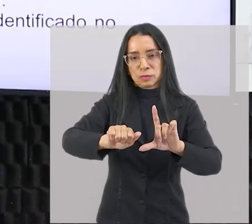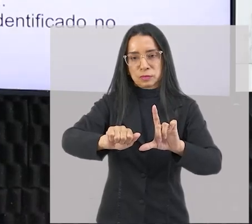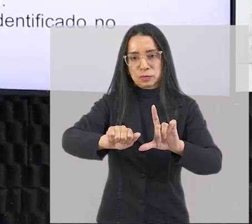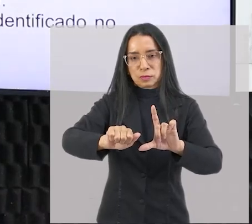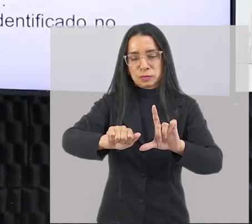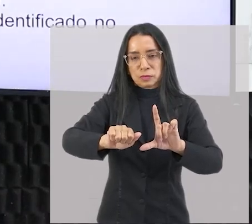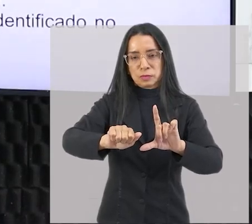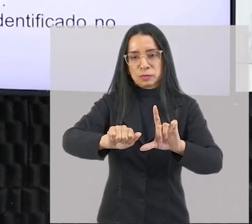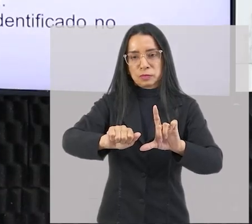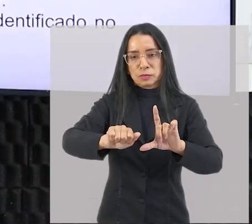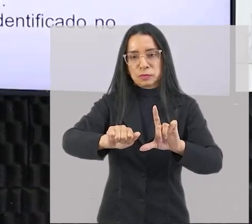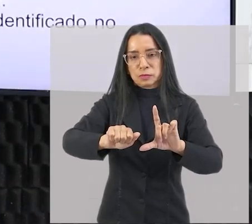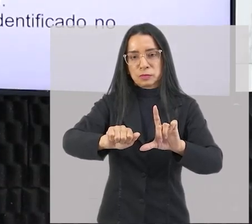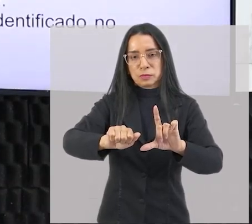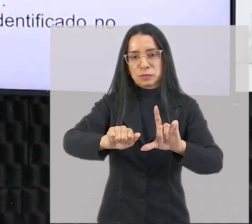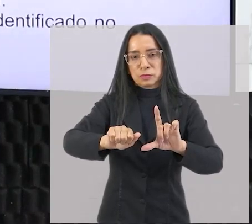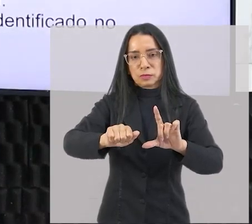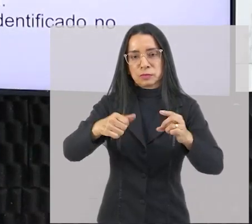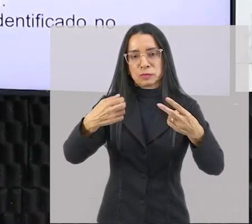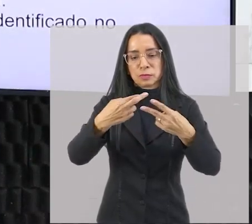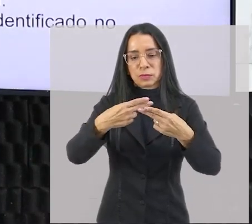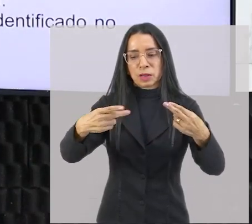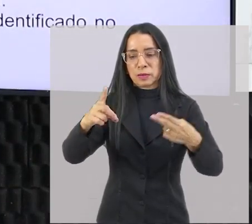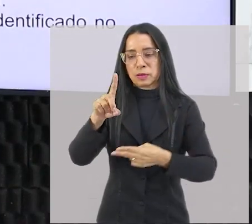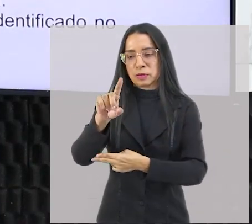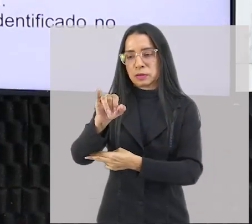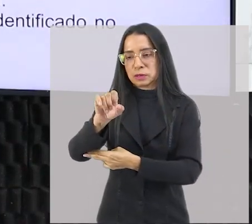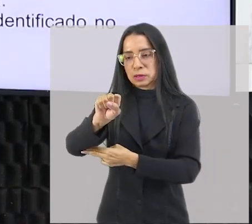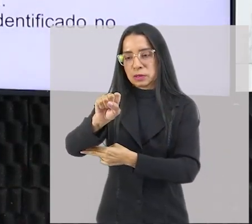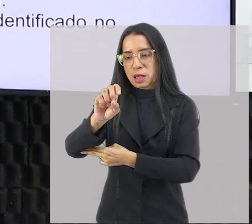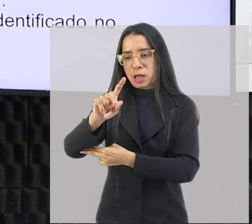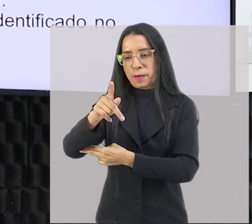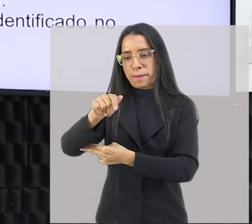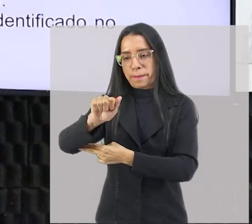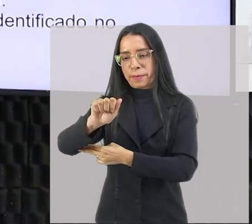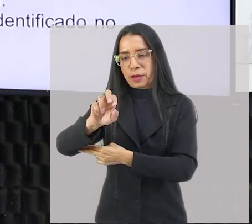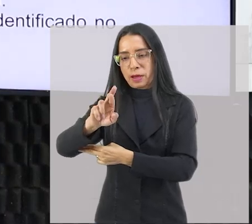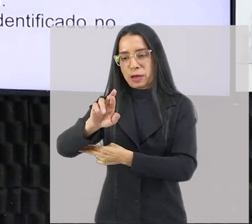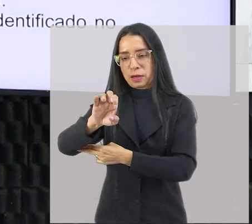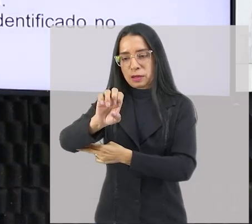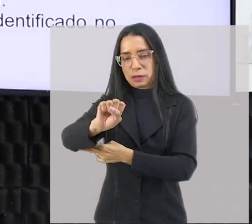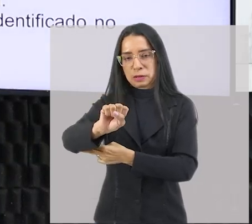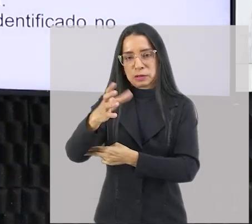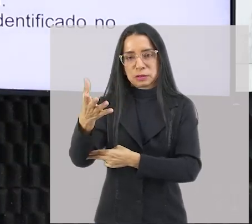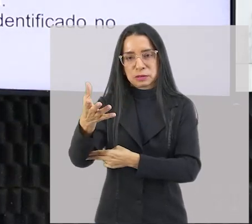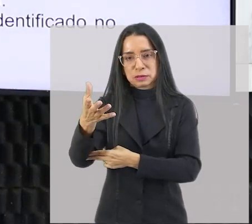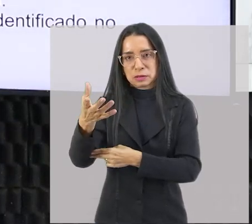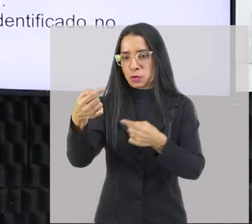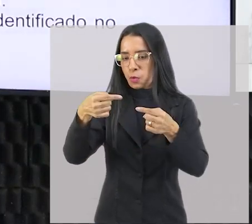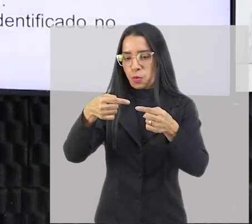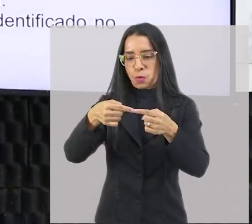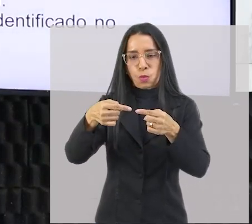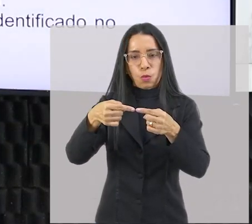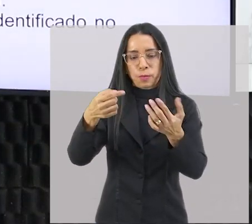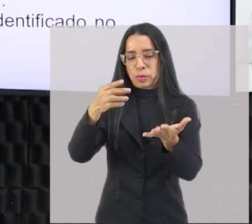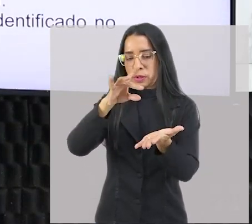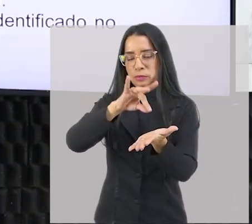justaposição de elementos díspares. O que é díspare, professor? Díspare significa dizer que não bate com a